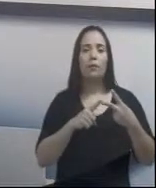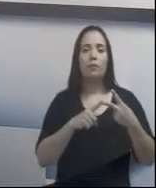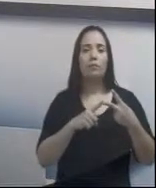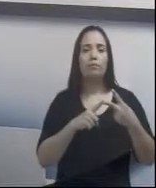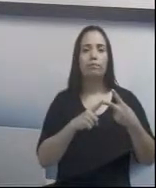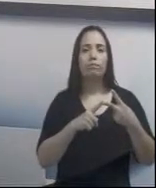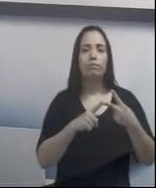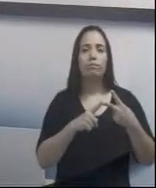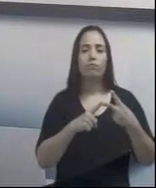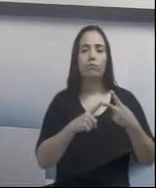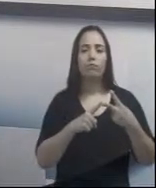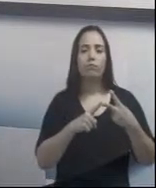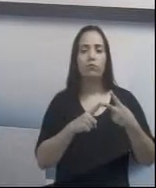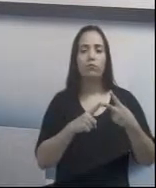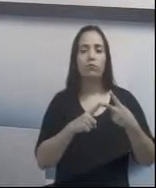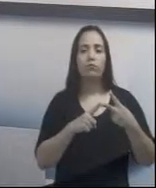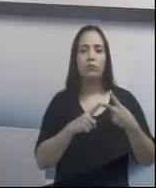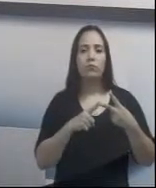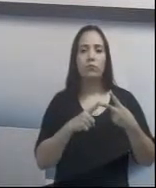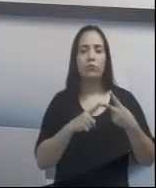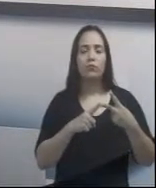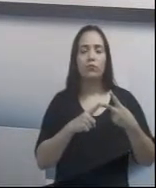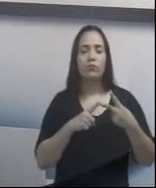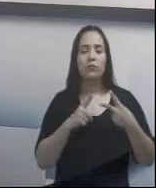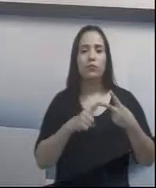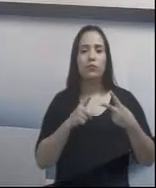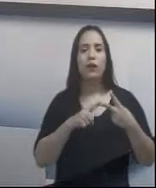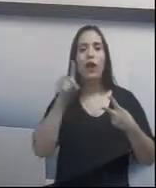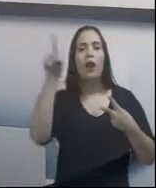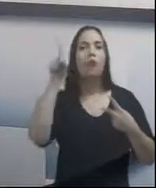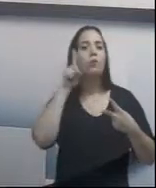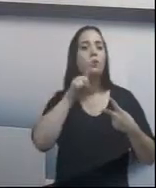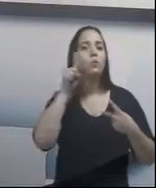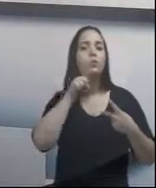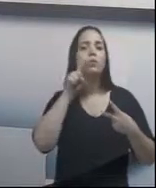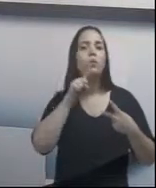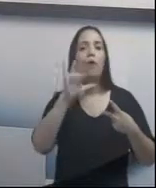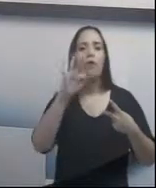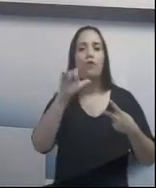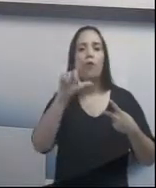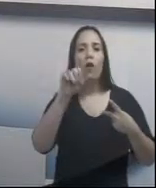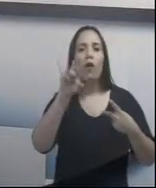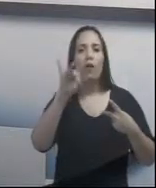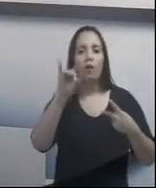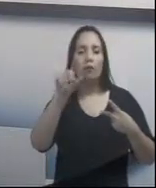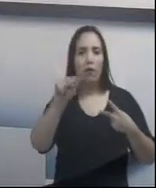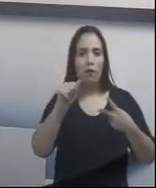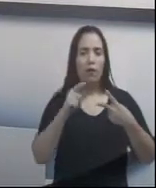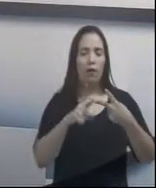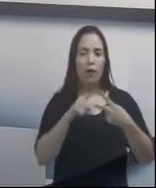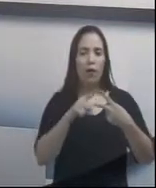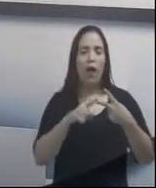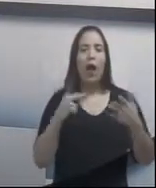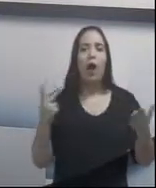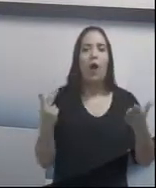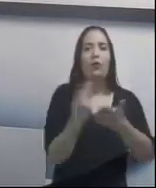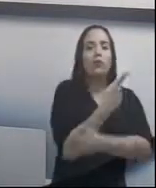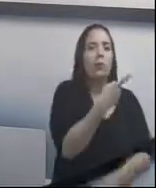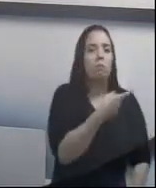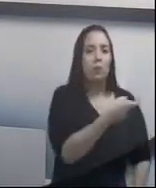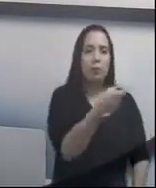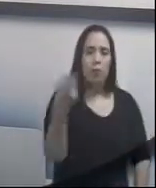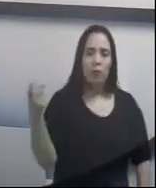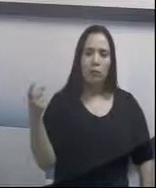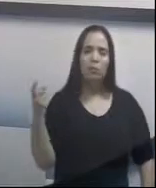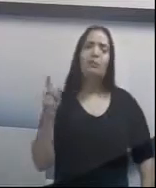de Parkland. Não, meu inglês é ruim, mas é Parkland, na Flórida, que houve agora do colégio. E